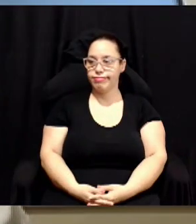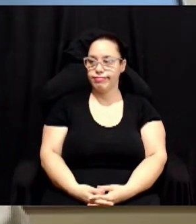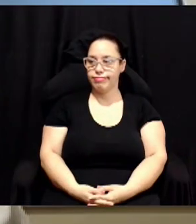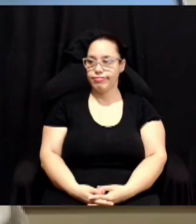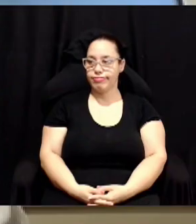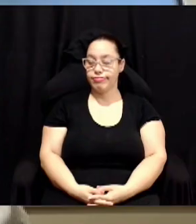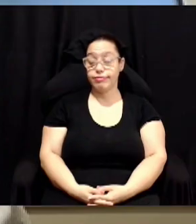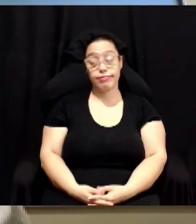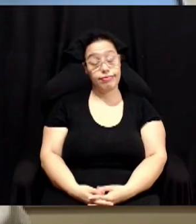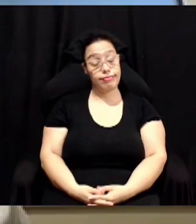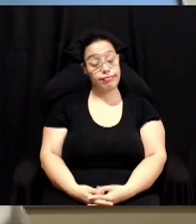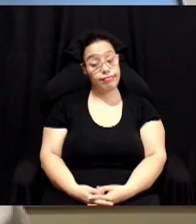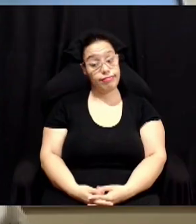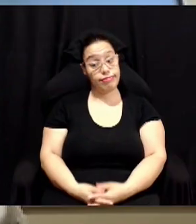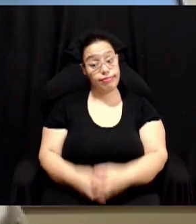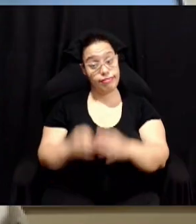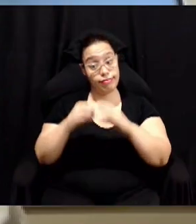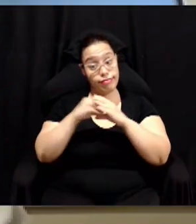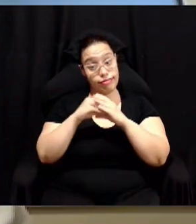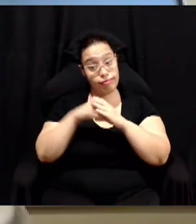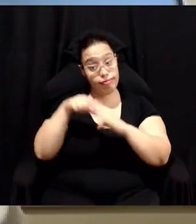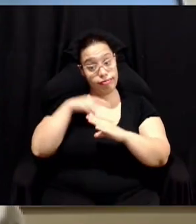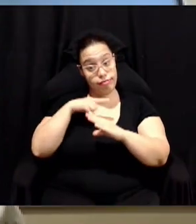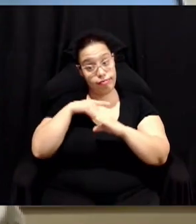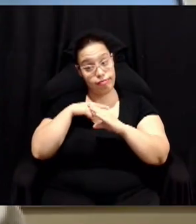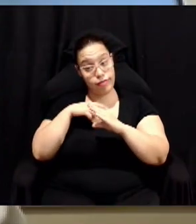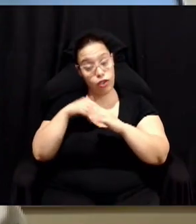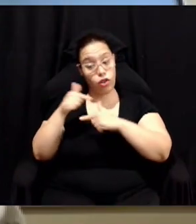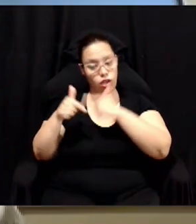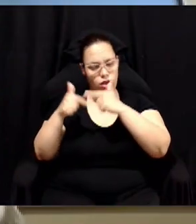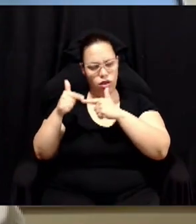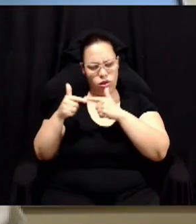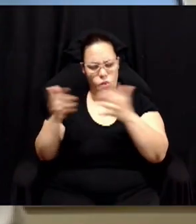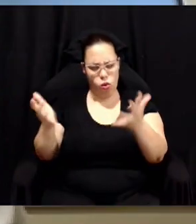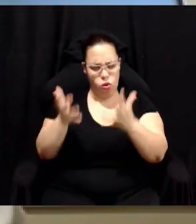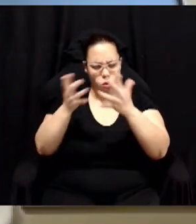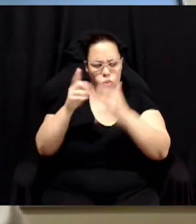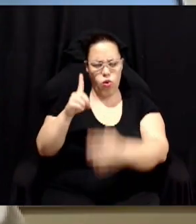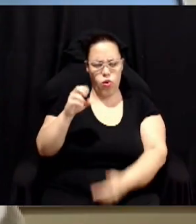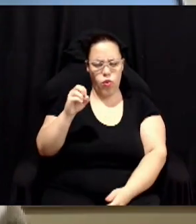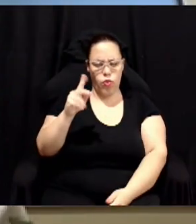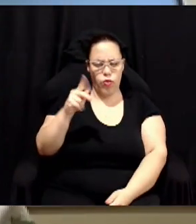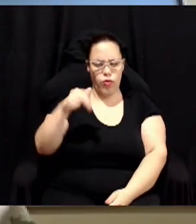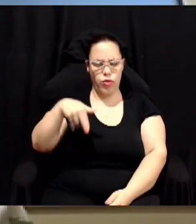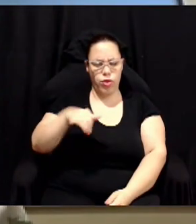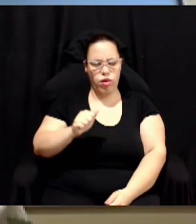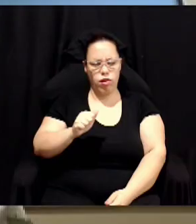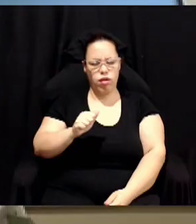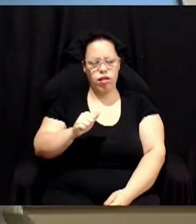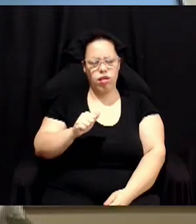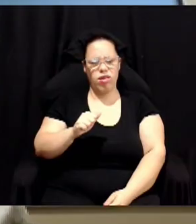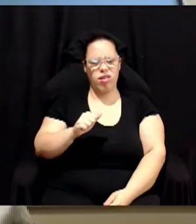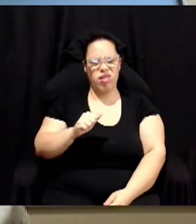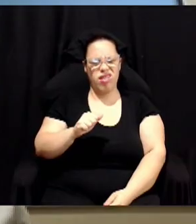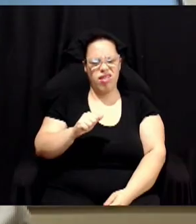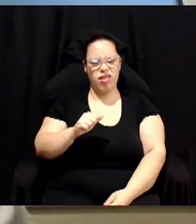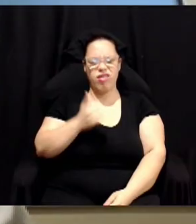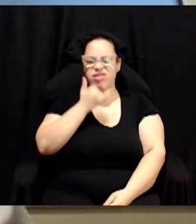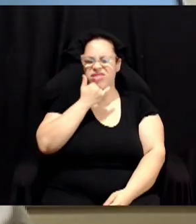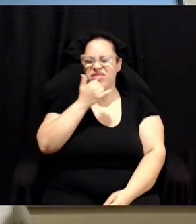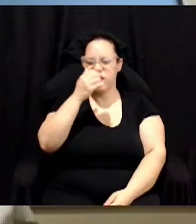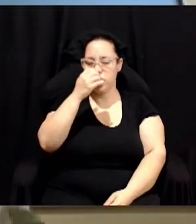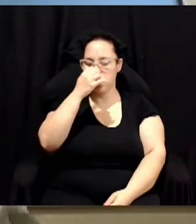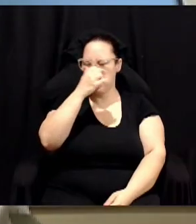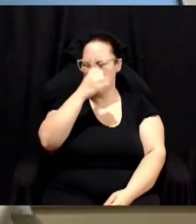estão restantes, se elas estão trabalhando, produzindo dopamina, elas ficam mais saudáveis. E mesmo assim, às vezes